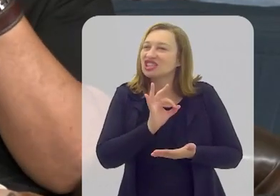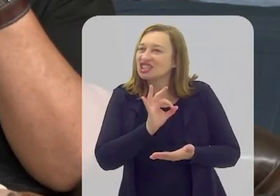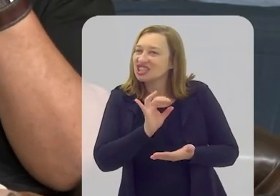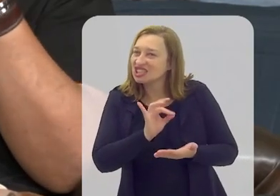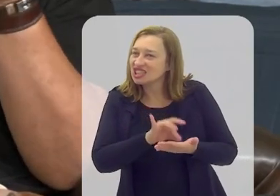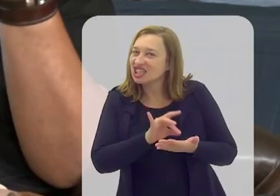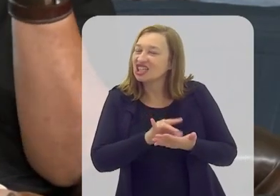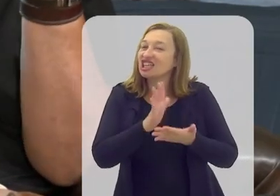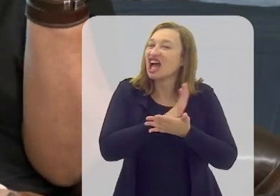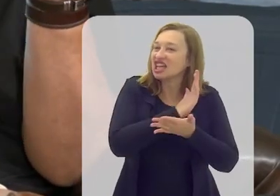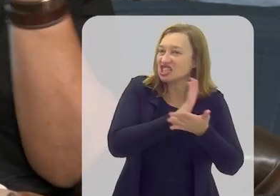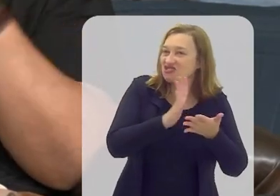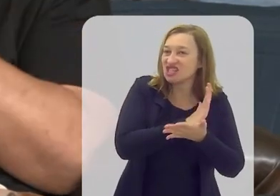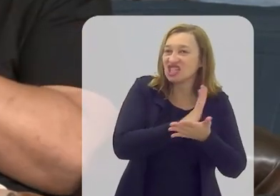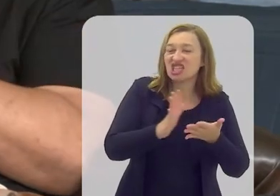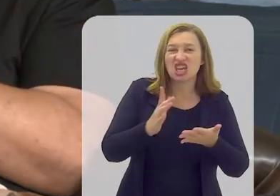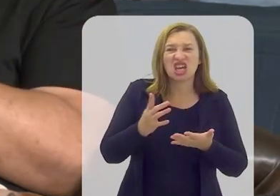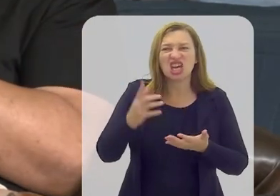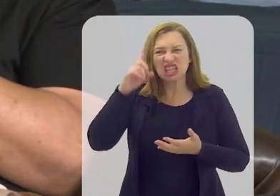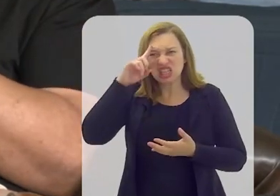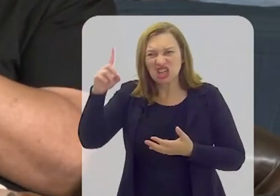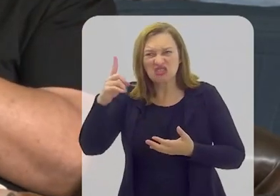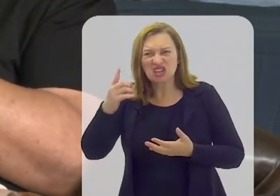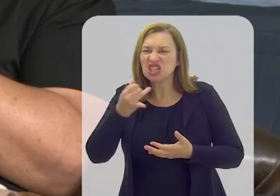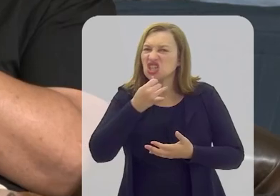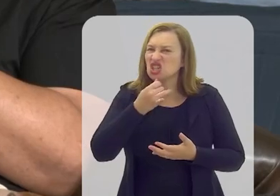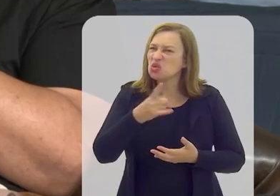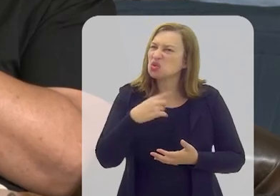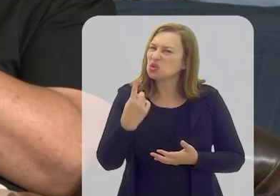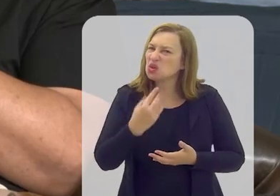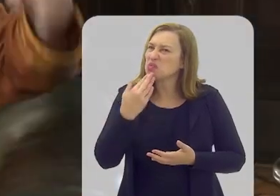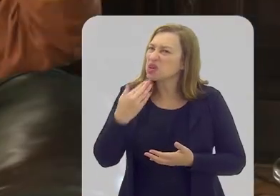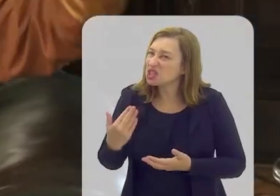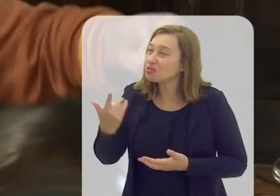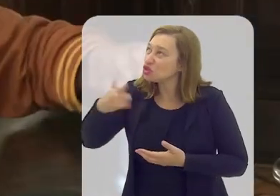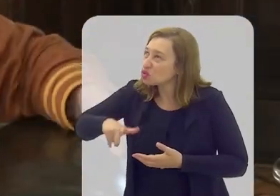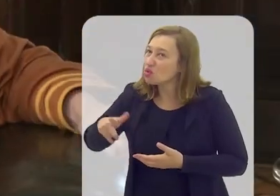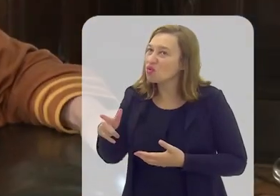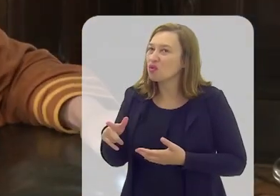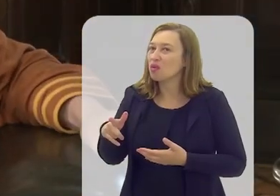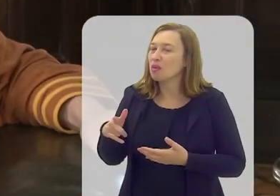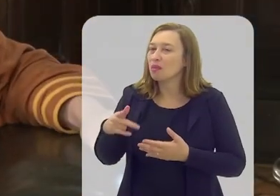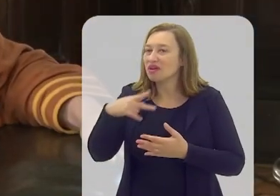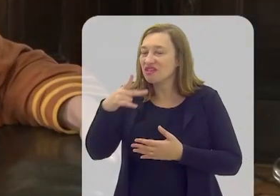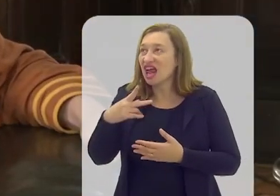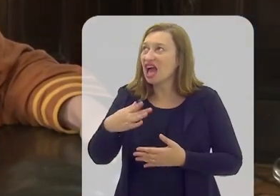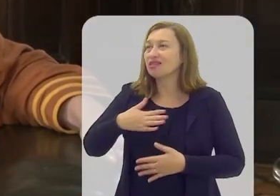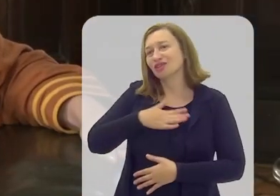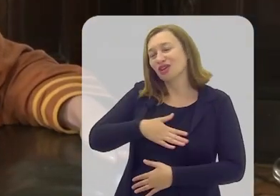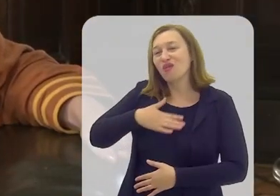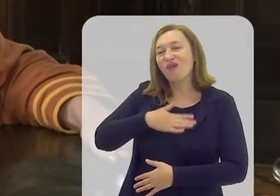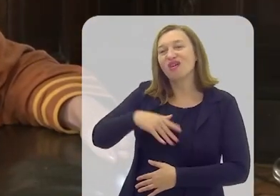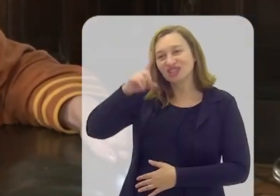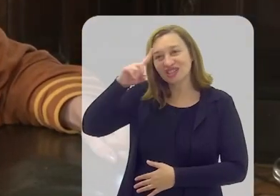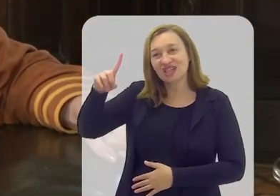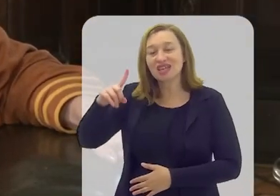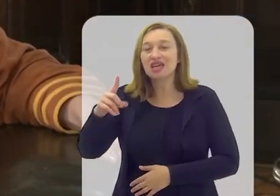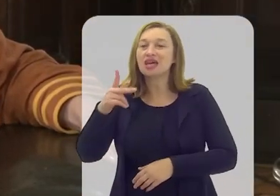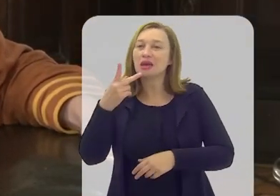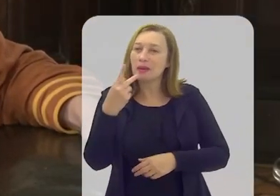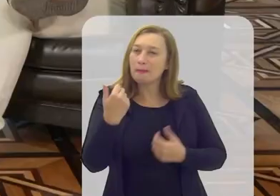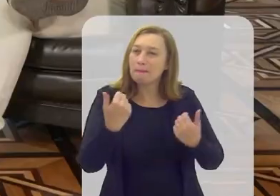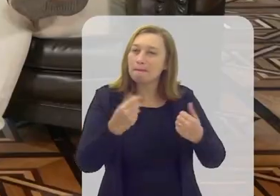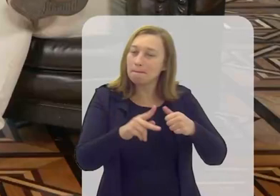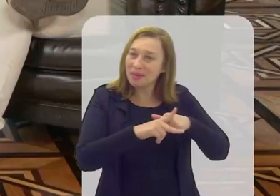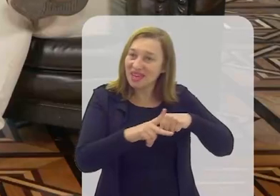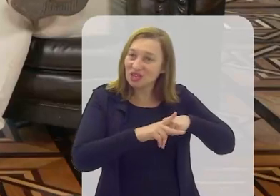de certeza, às vezes, a gente de fé, precisa... nos obriga. E Deus não fica chateado quando a gente pede confirmação. Ele gosta. Sim, ele gosta. E no